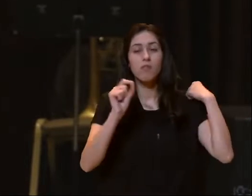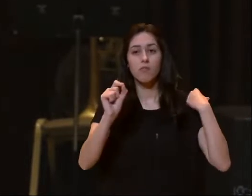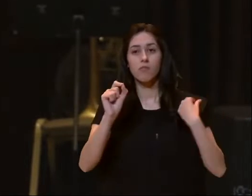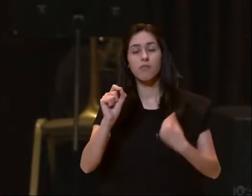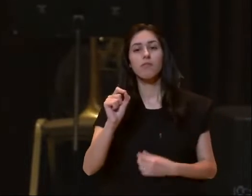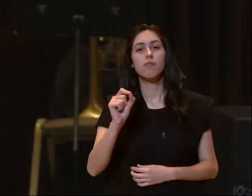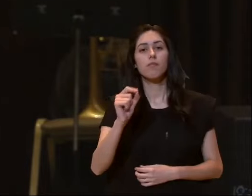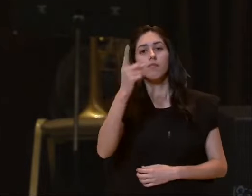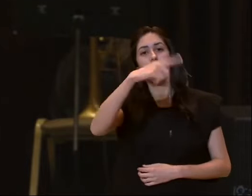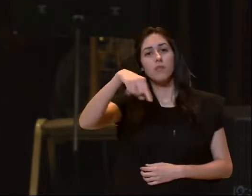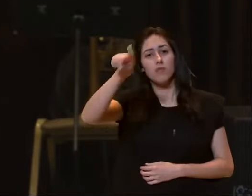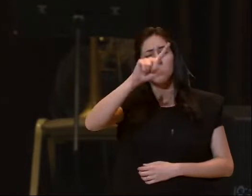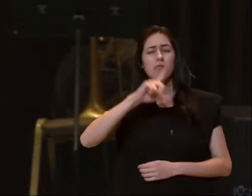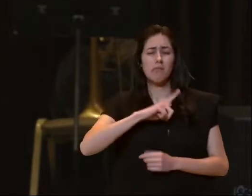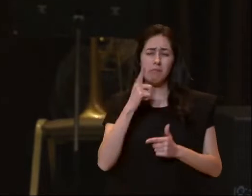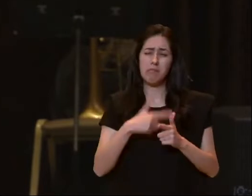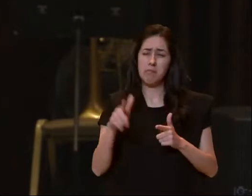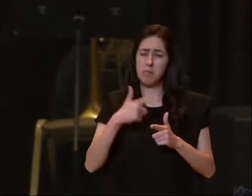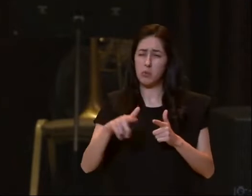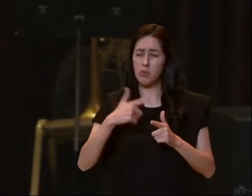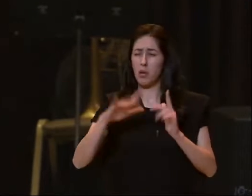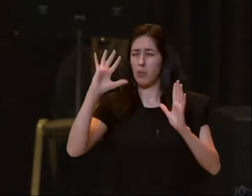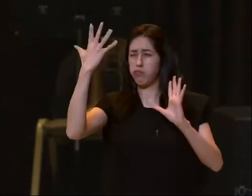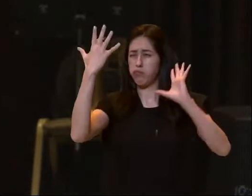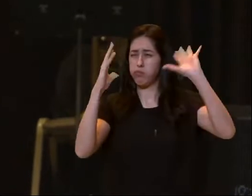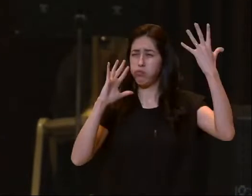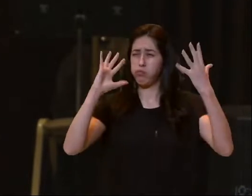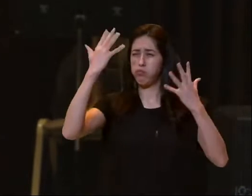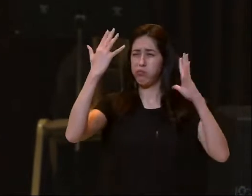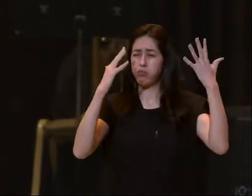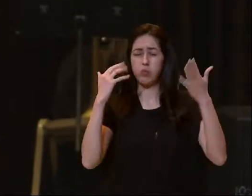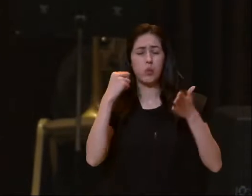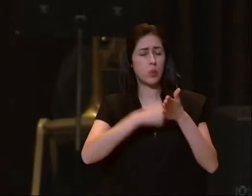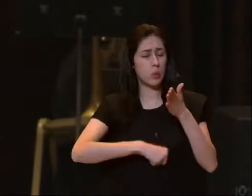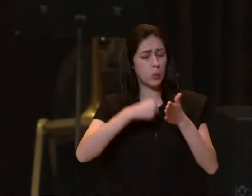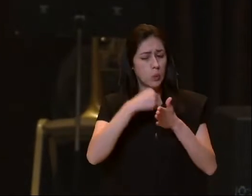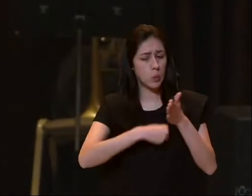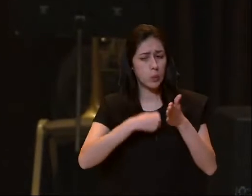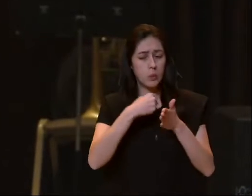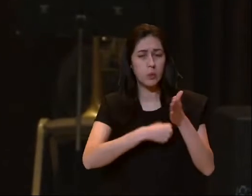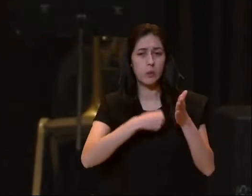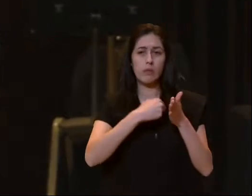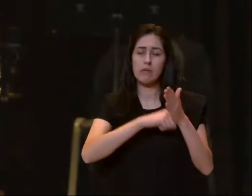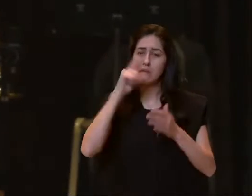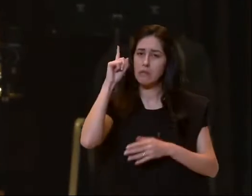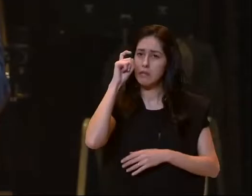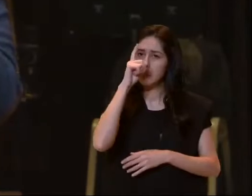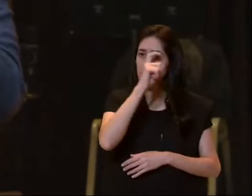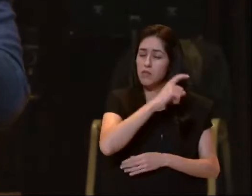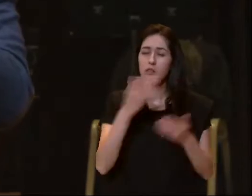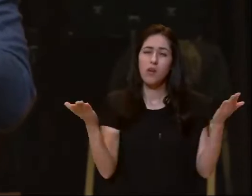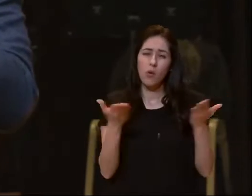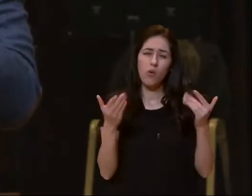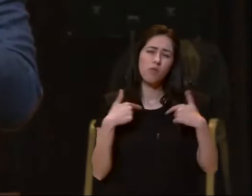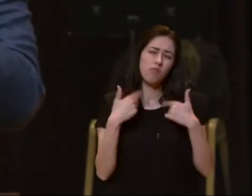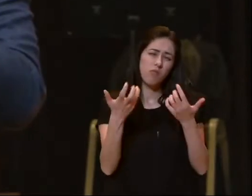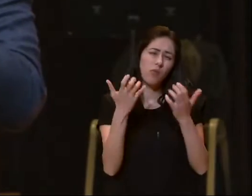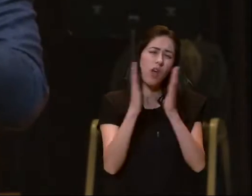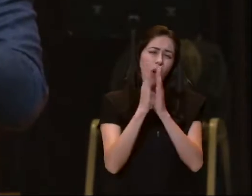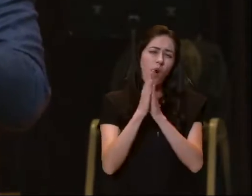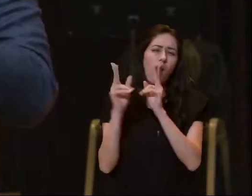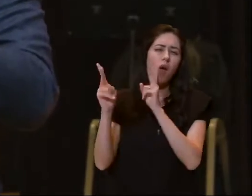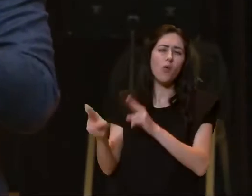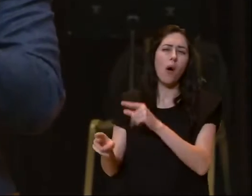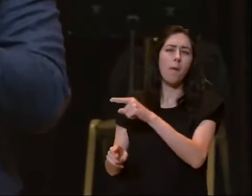no meio da tempestade, no meio da luta, no meio da prova. Hoje eu quero orar como Paulo orou